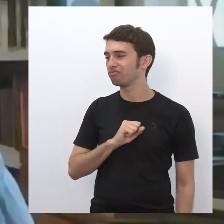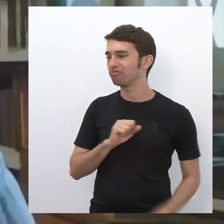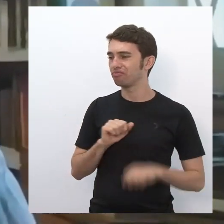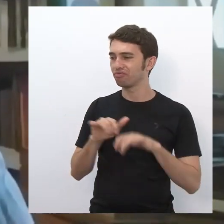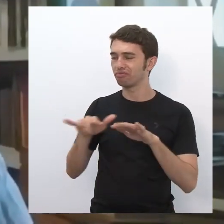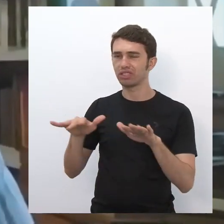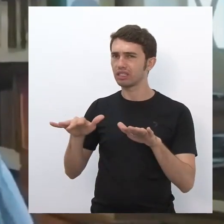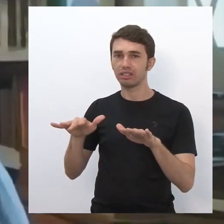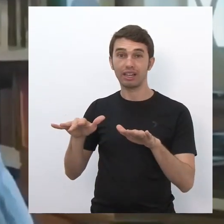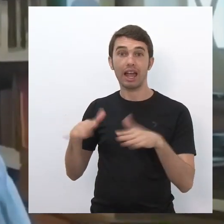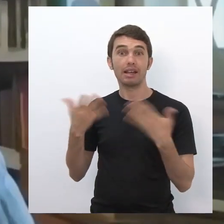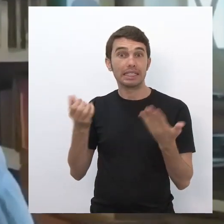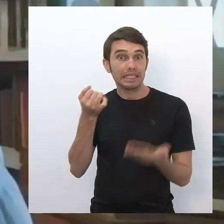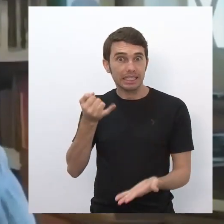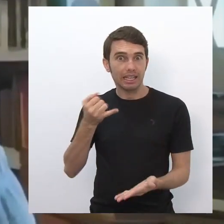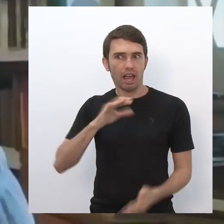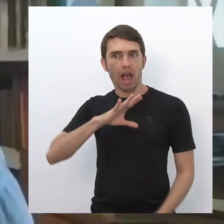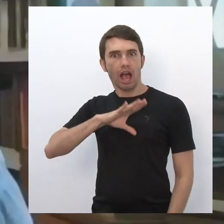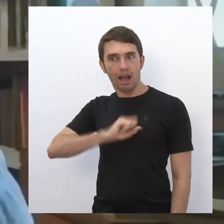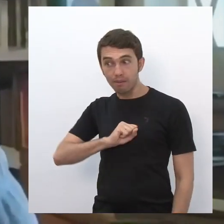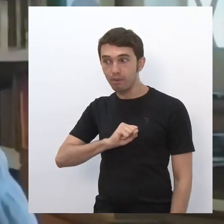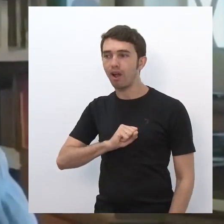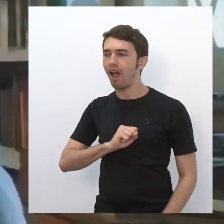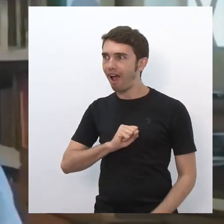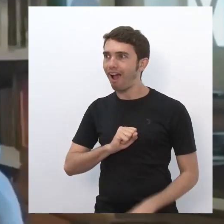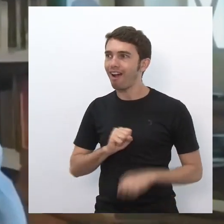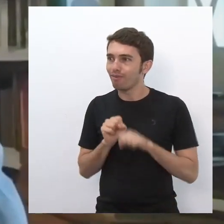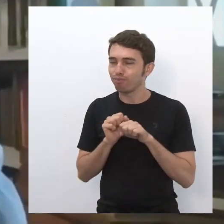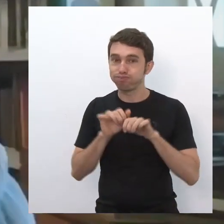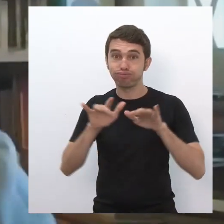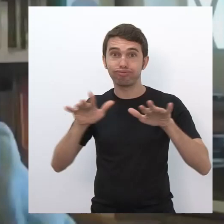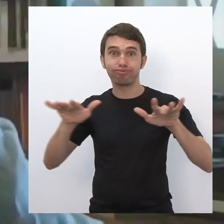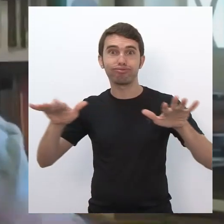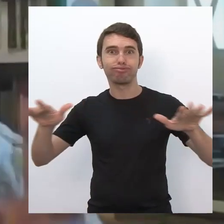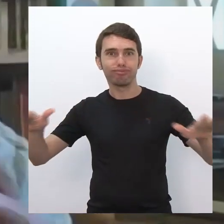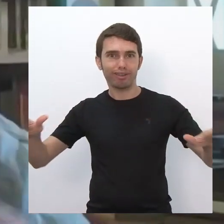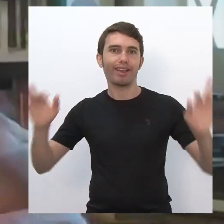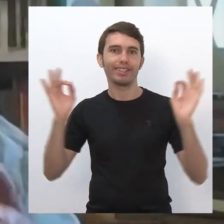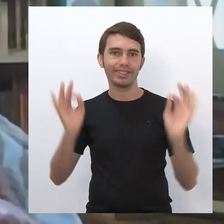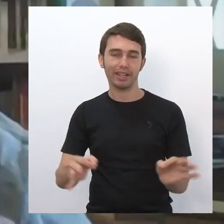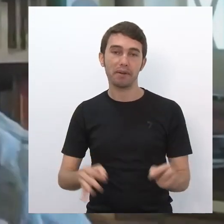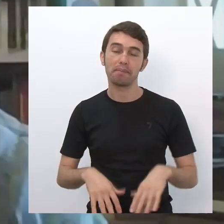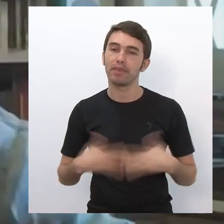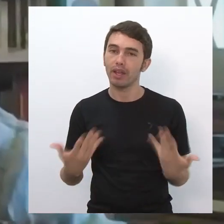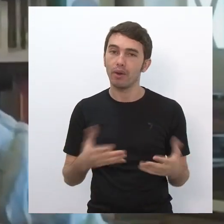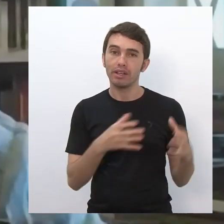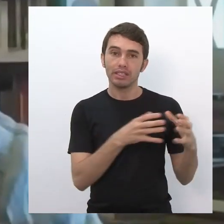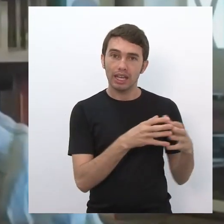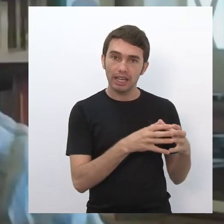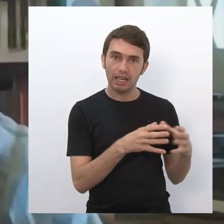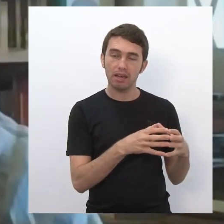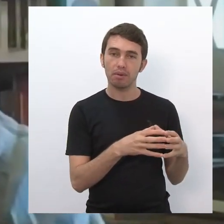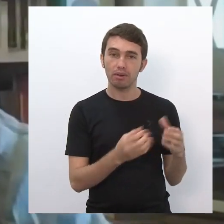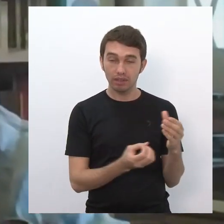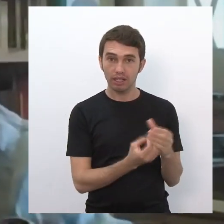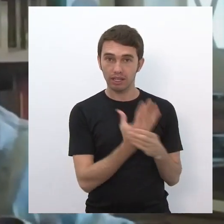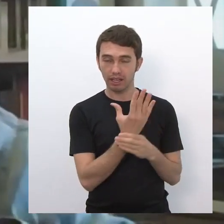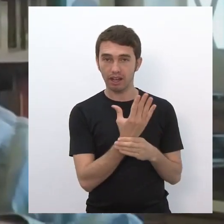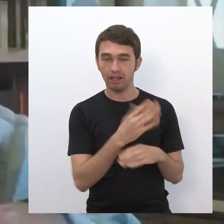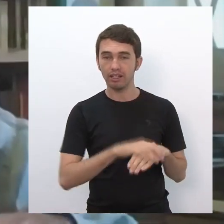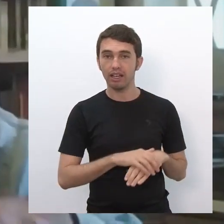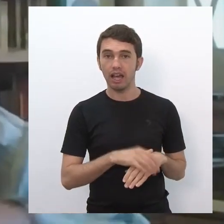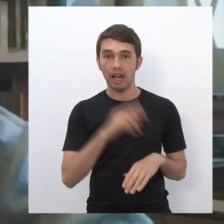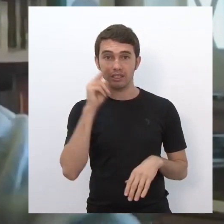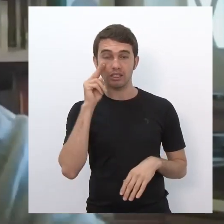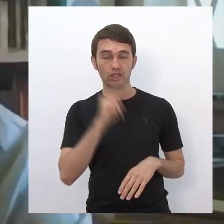né? Então, esses são os dois principais elementos, né? Essa equipe, quando ela é formada, a gente